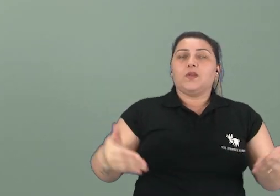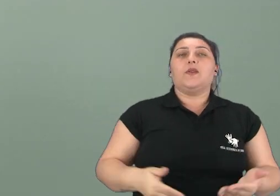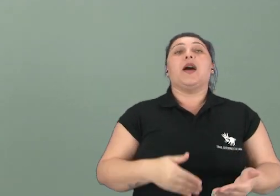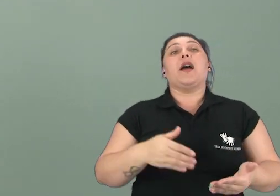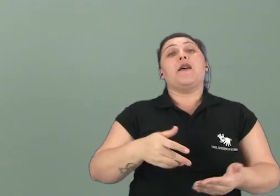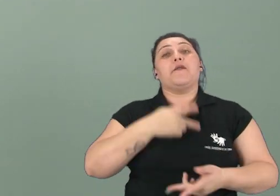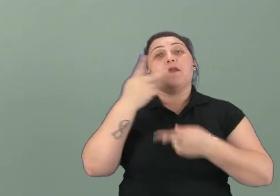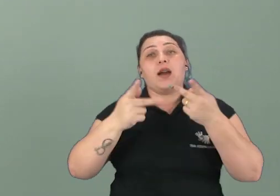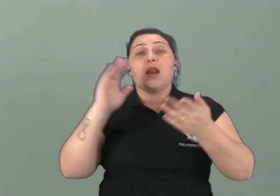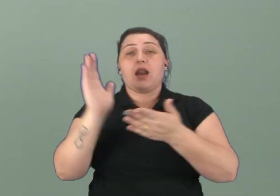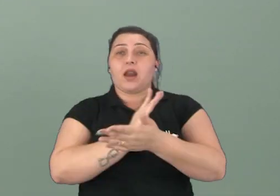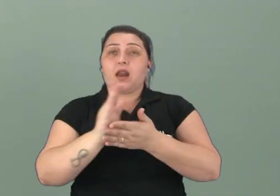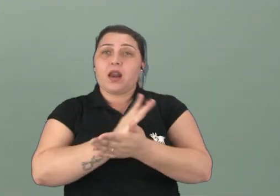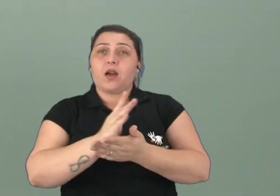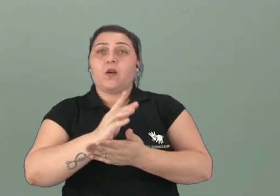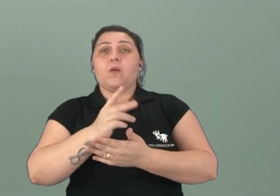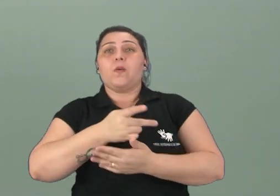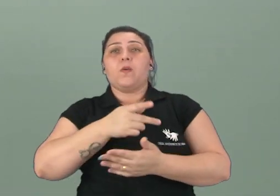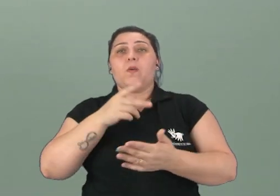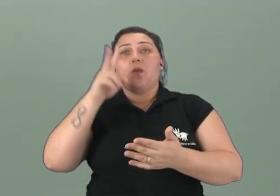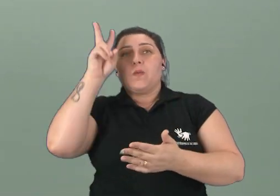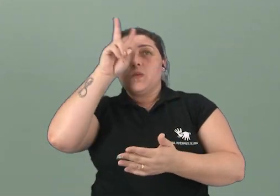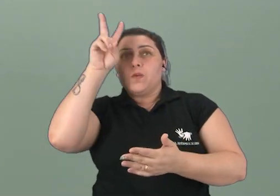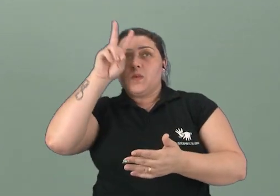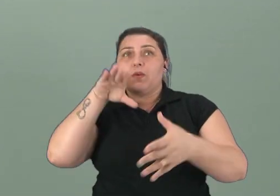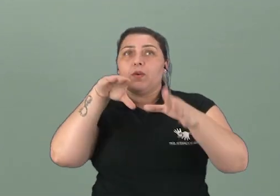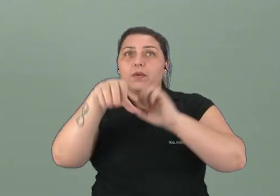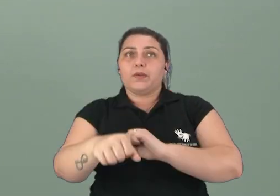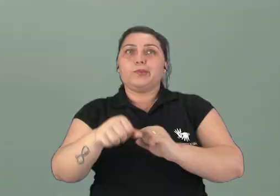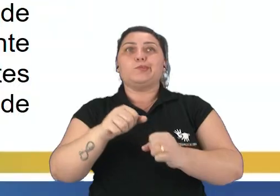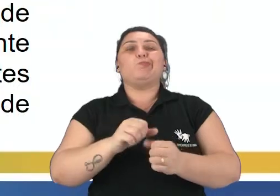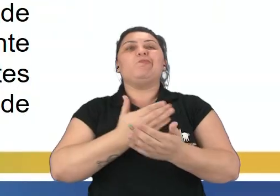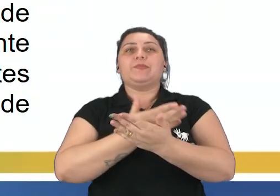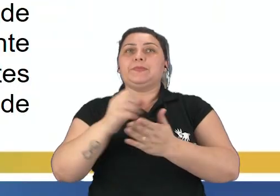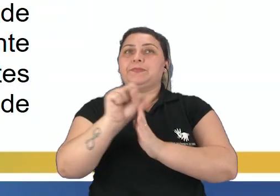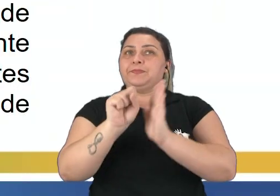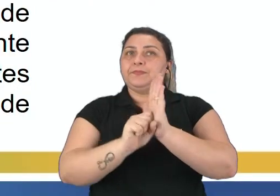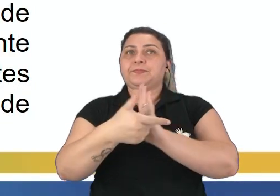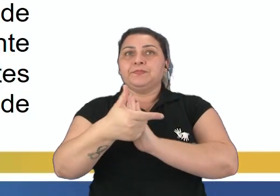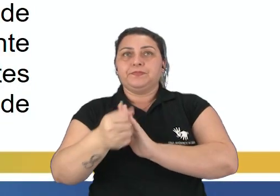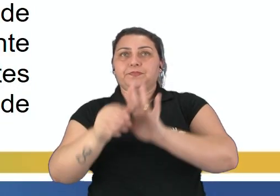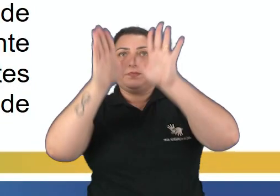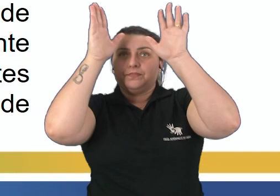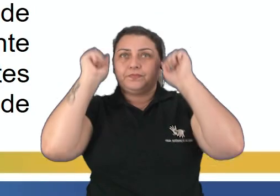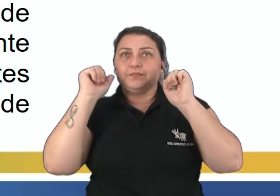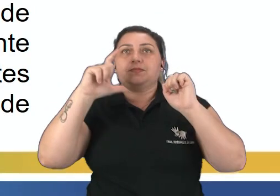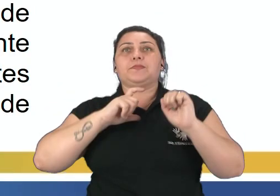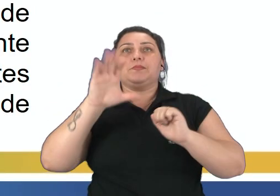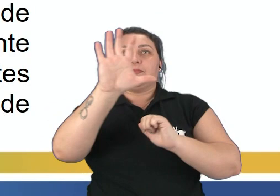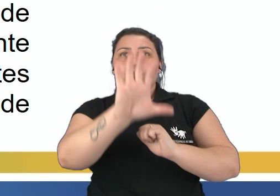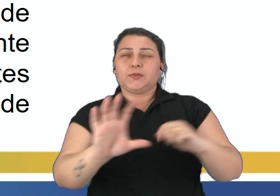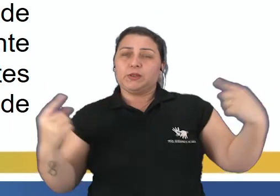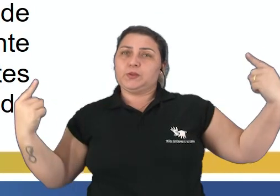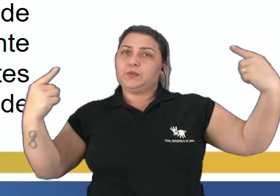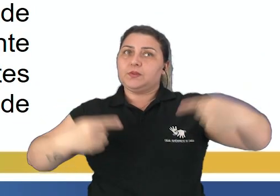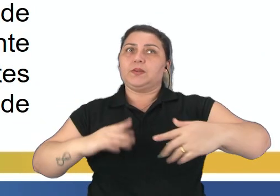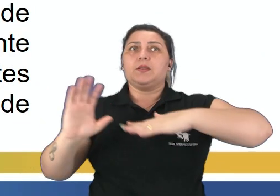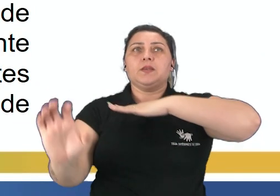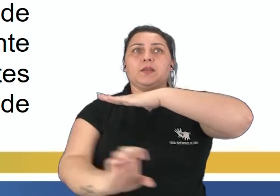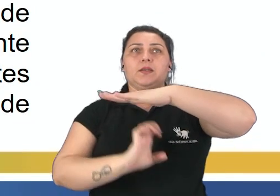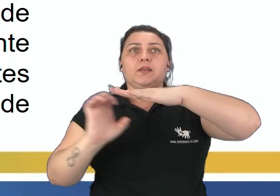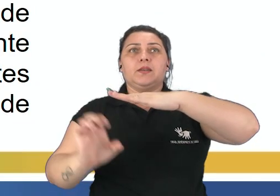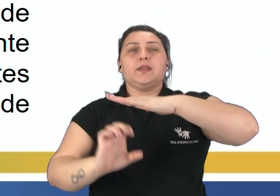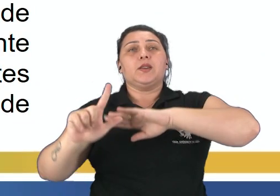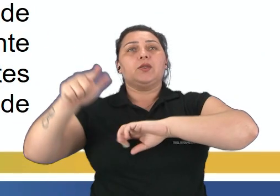alguns historiadores acreanos. No início do século XX, o Acre era uma região